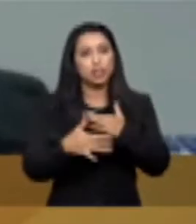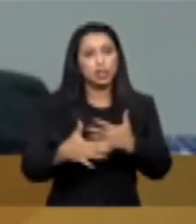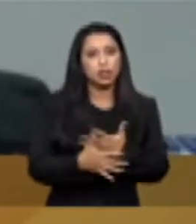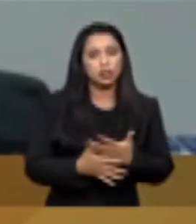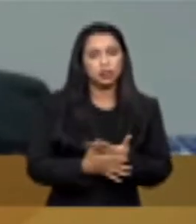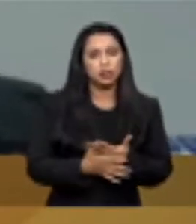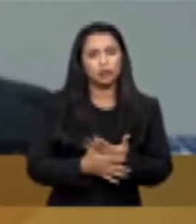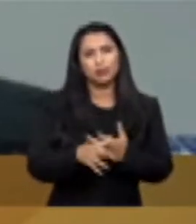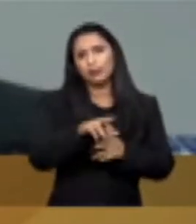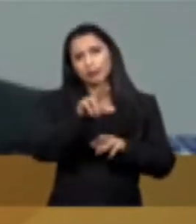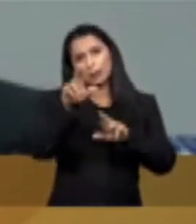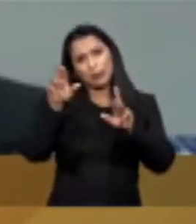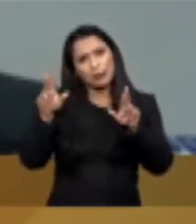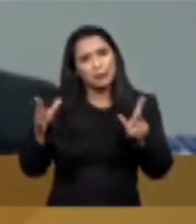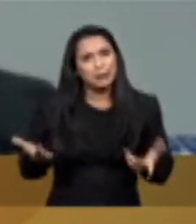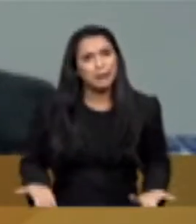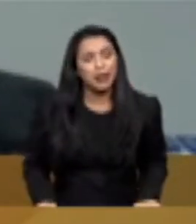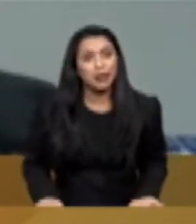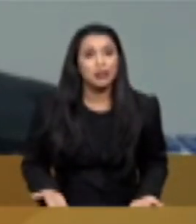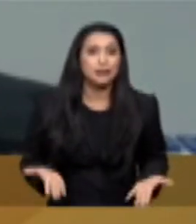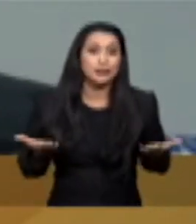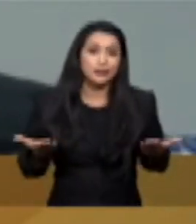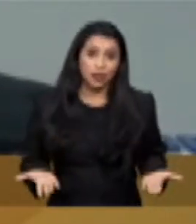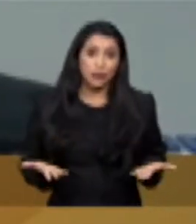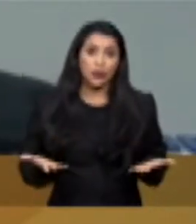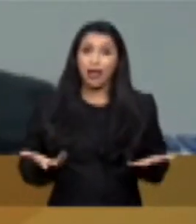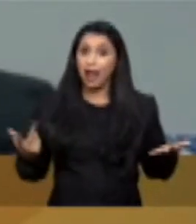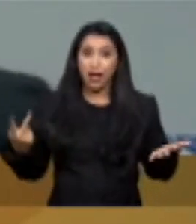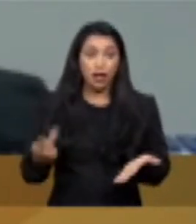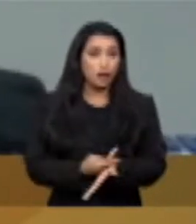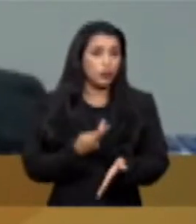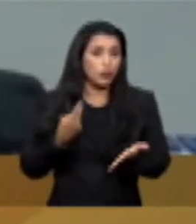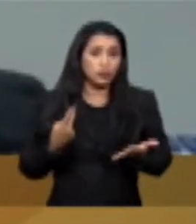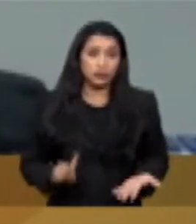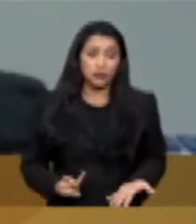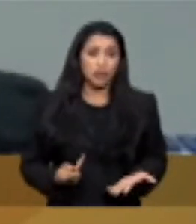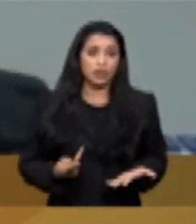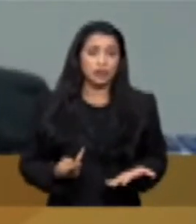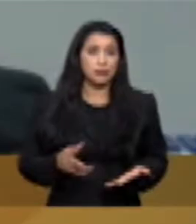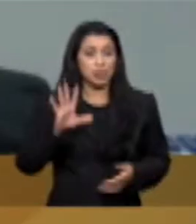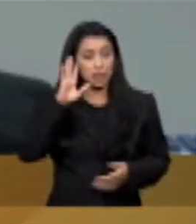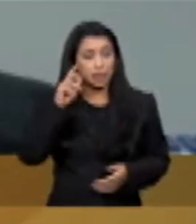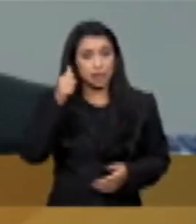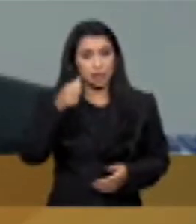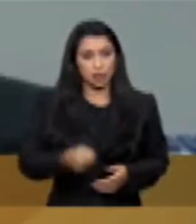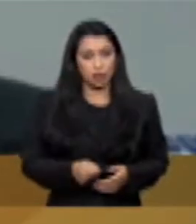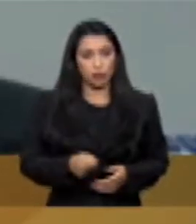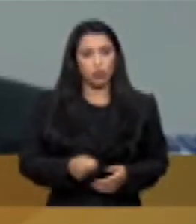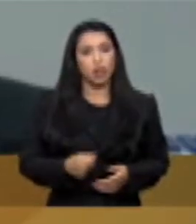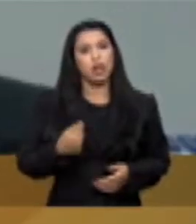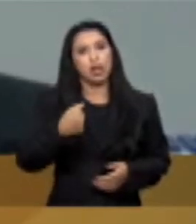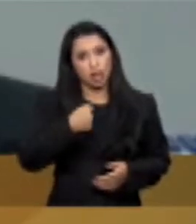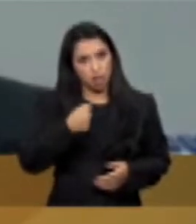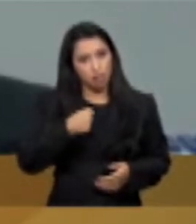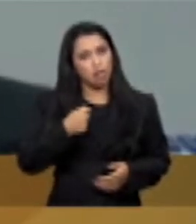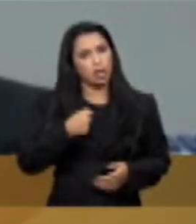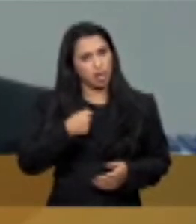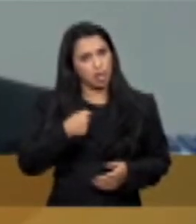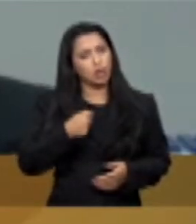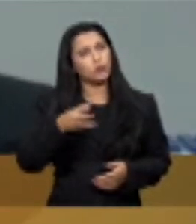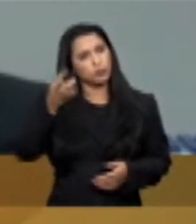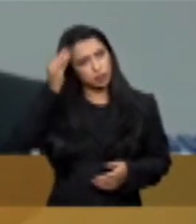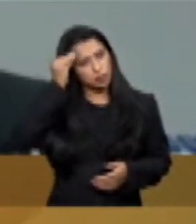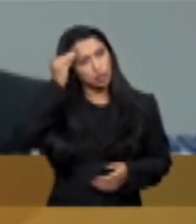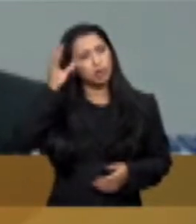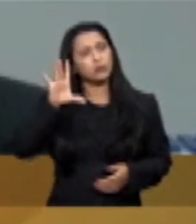serem agrimensores, etc. Isso é absolutamente natural para o exercício da jurisdição. Não estou negando a ciência,